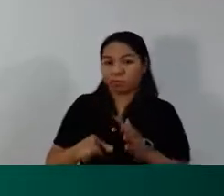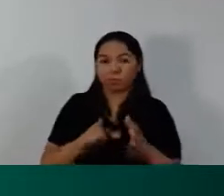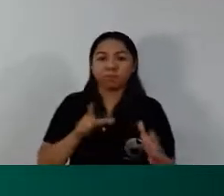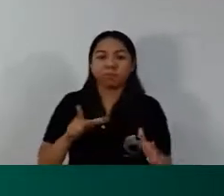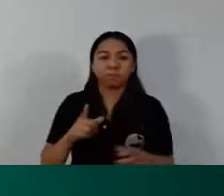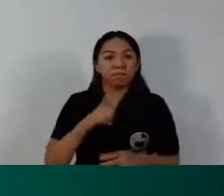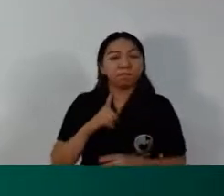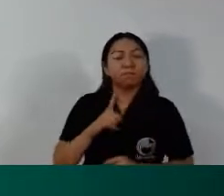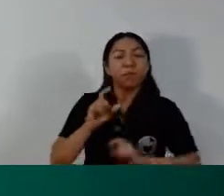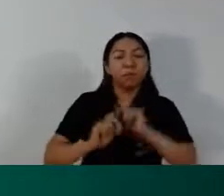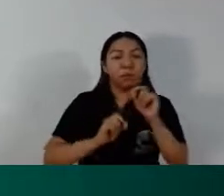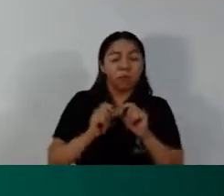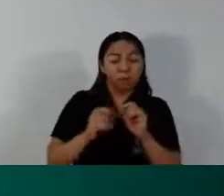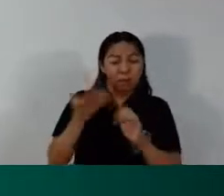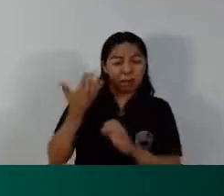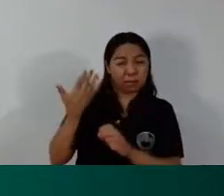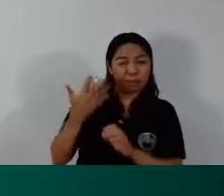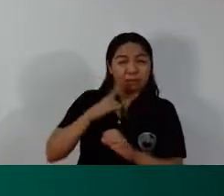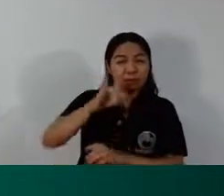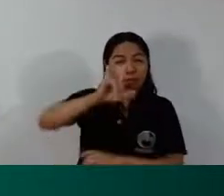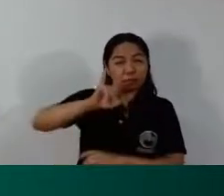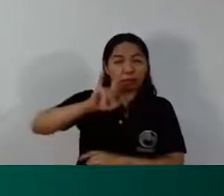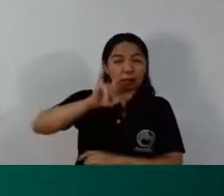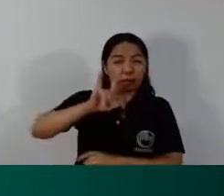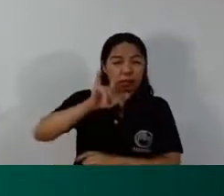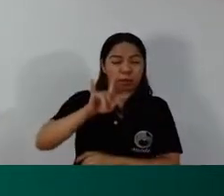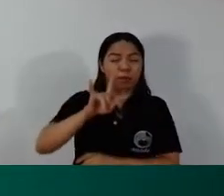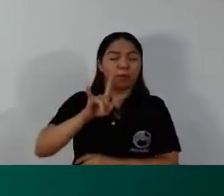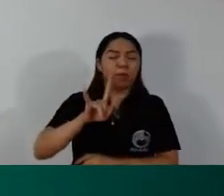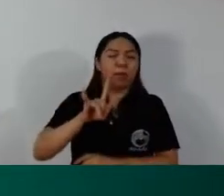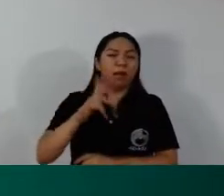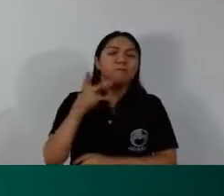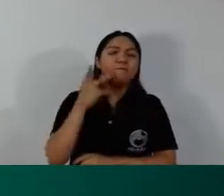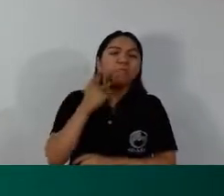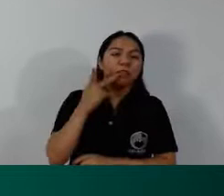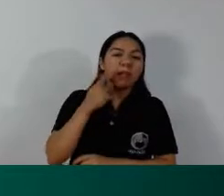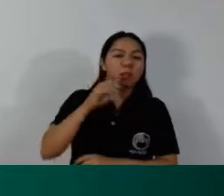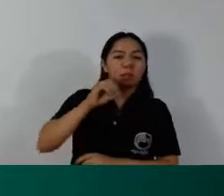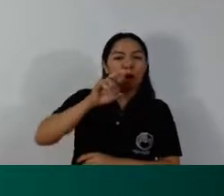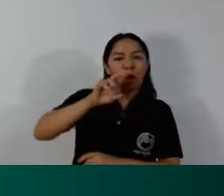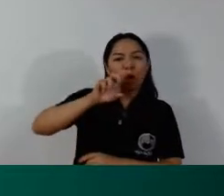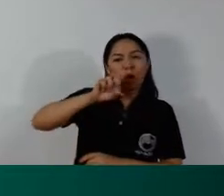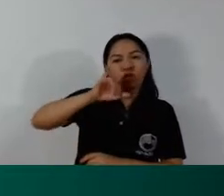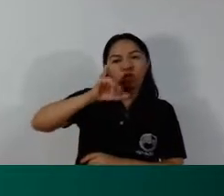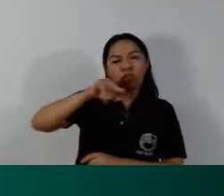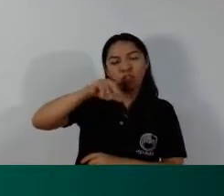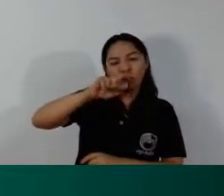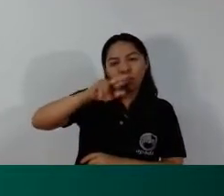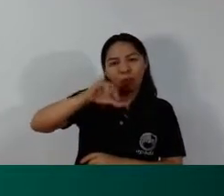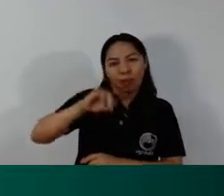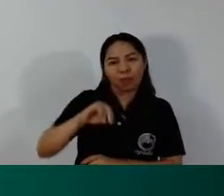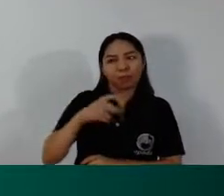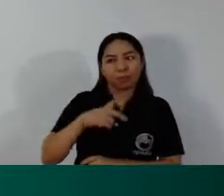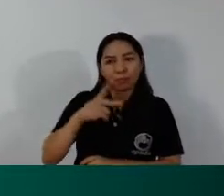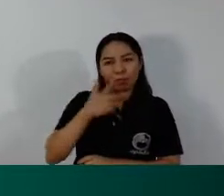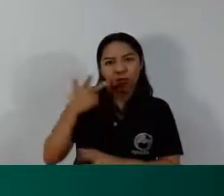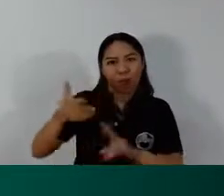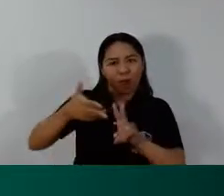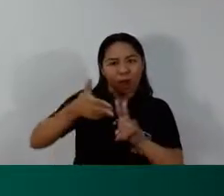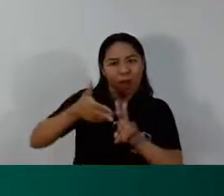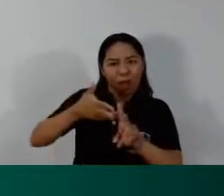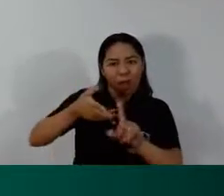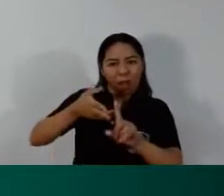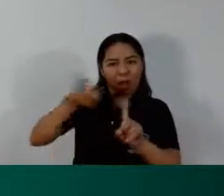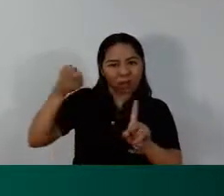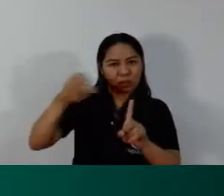Fortaleza ordinária foi roubado o antigo que é 300 mil seguidores roubaram aí tem que criar um do zero quando criou